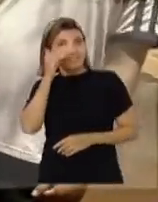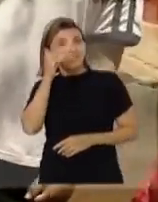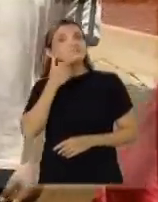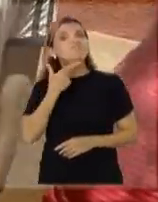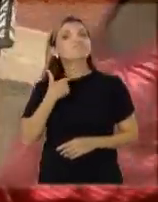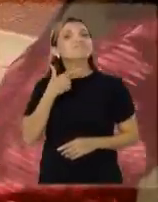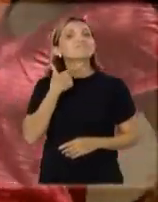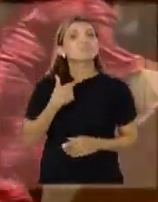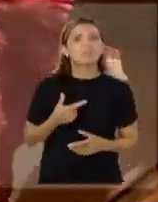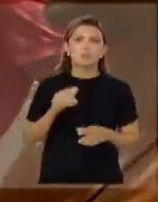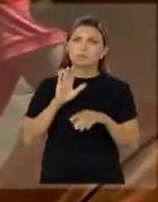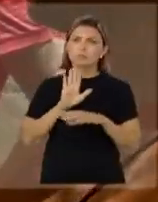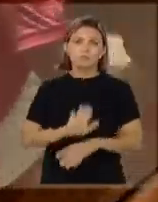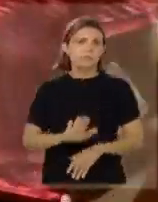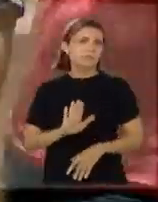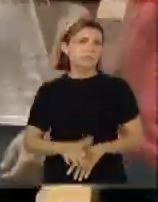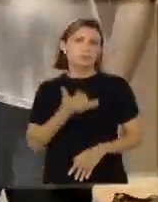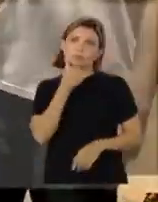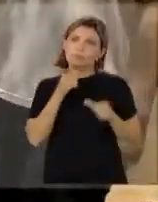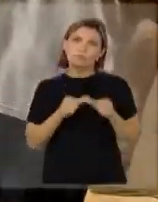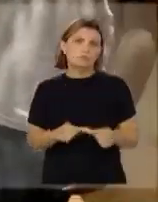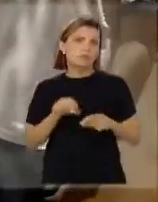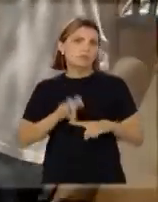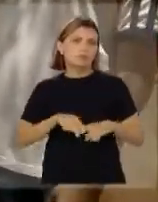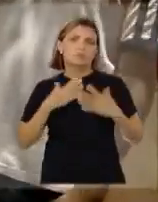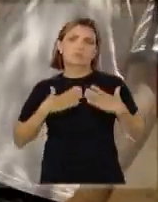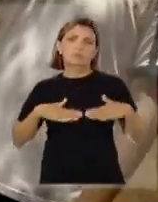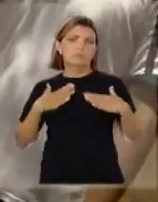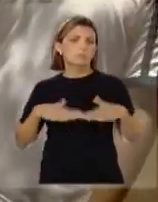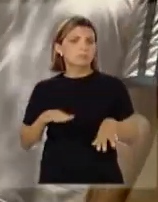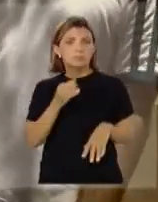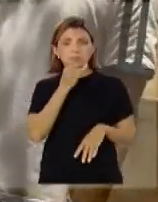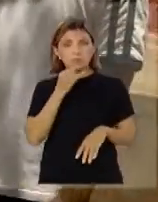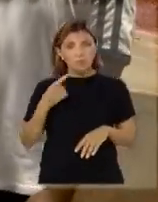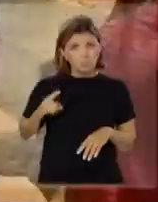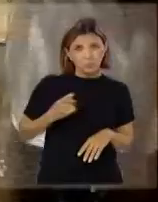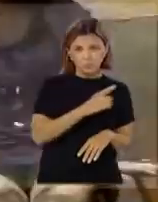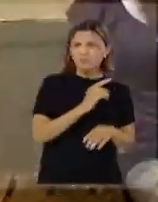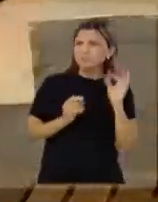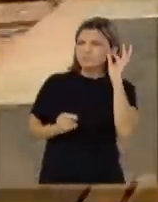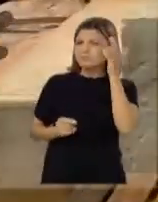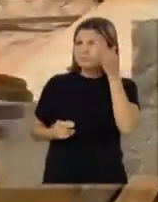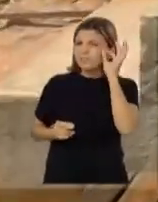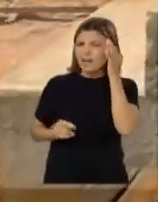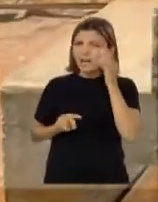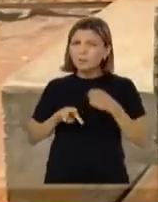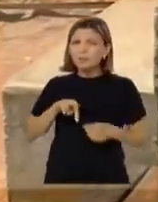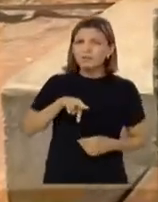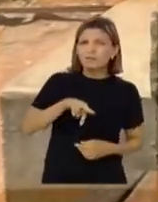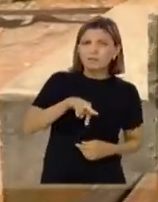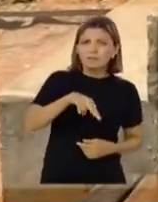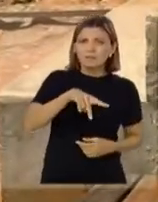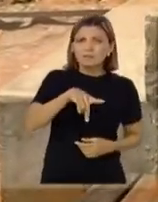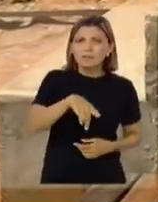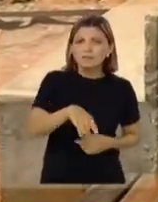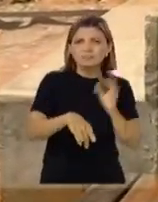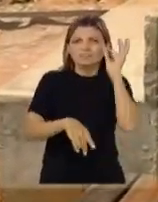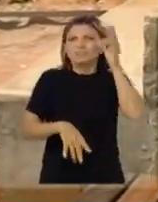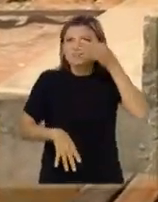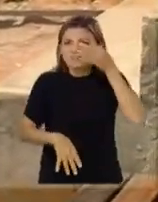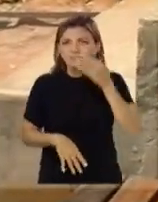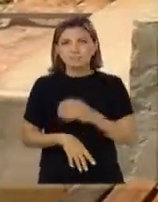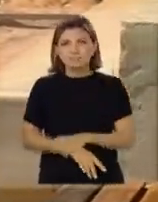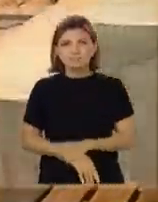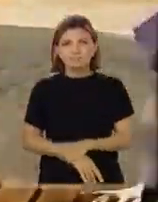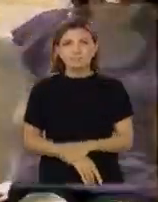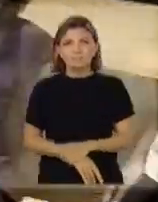legal. Eu tô bem curiosa. Ai, gente, eu vou ficar por aqui, tá? É muito longe, Tony? Não, é uma caminhada rápida. Quando uma perna chega lá, a